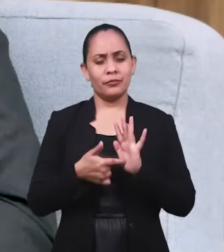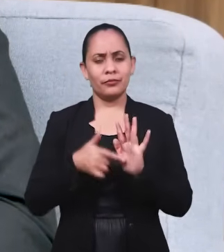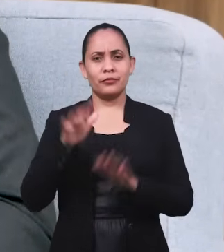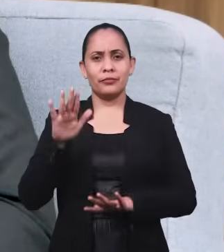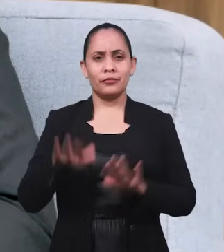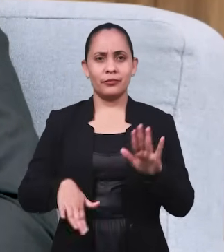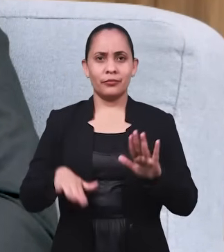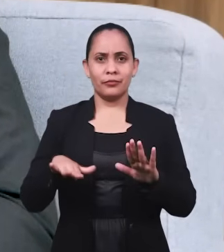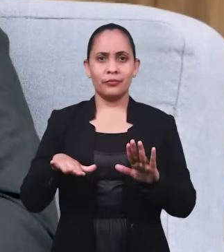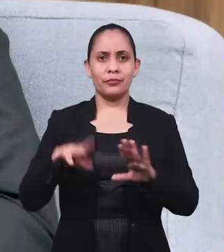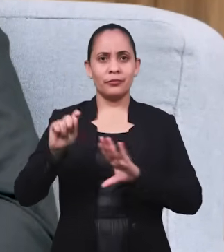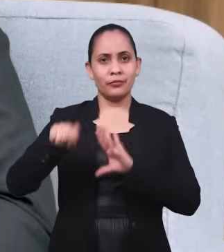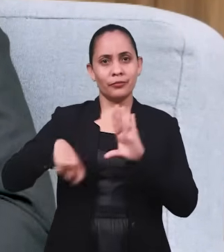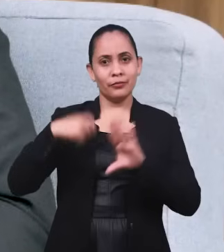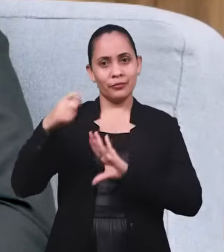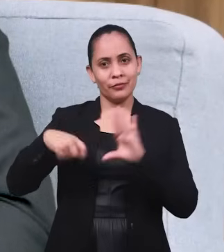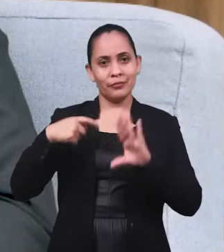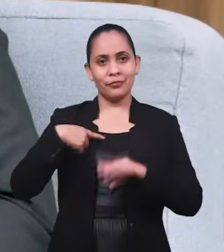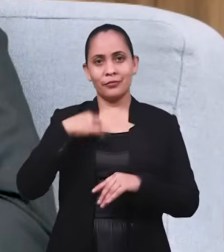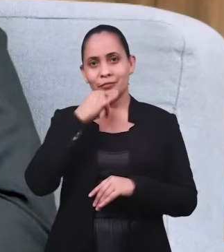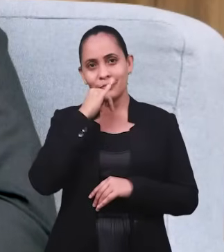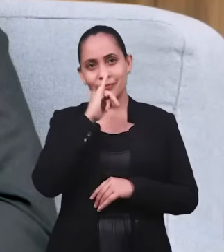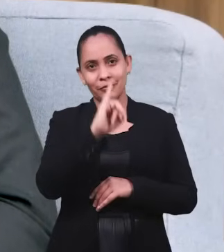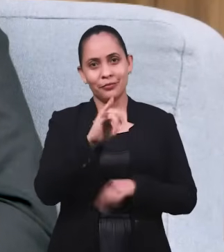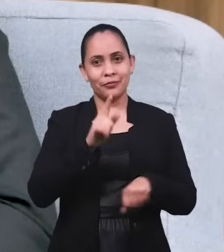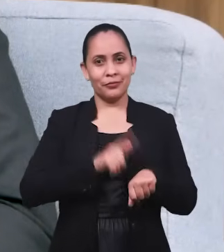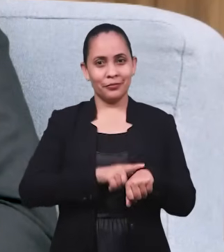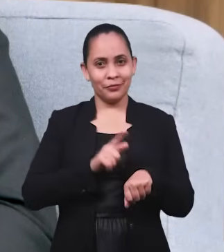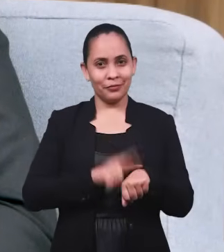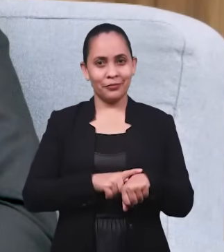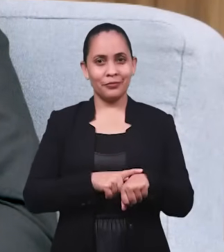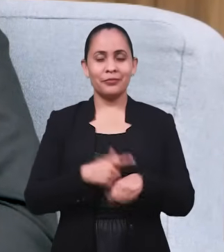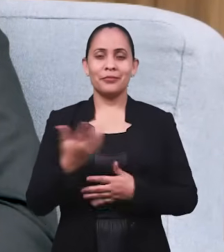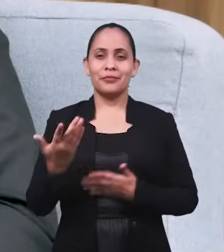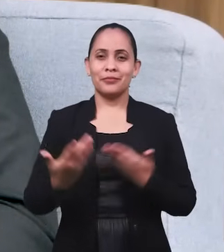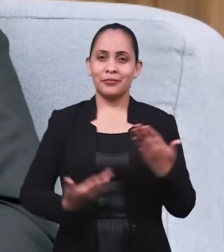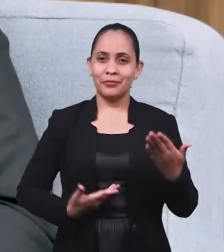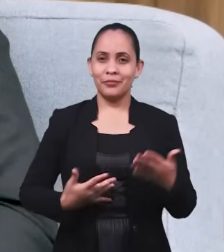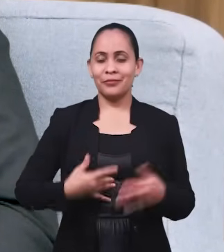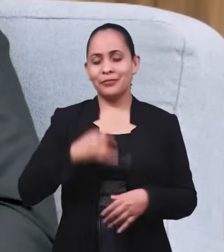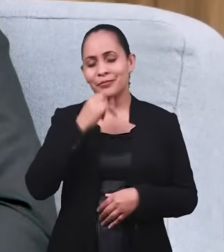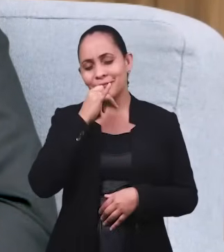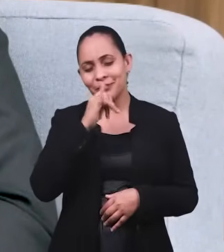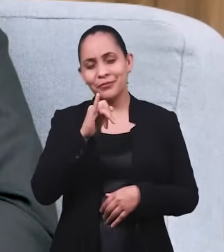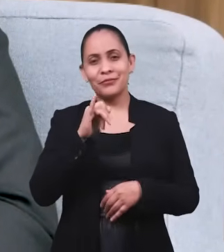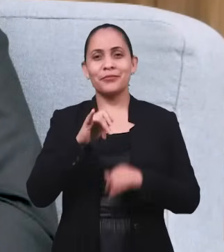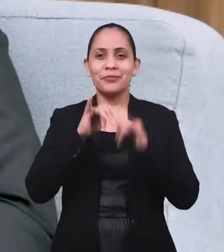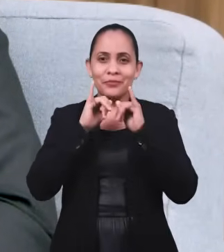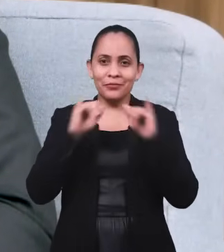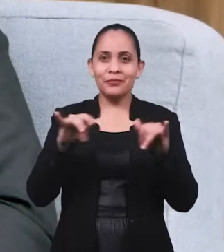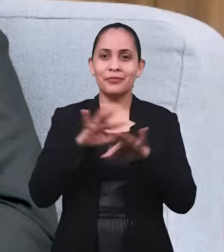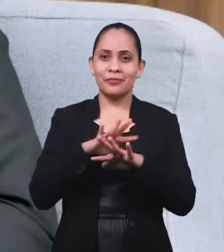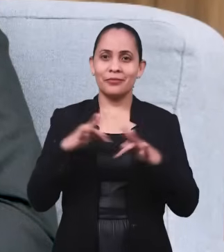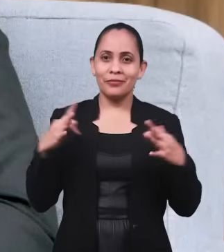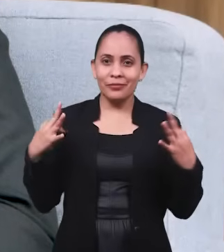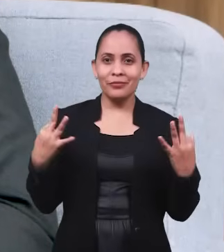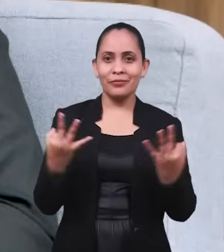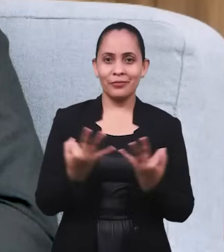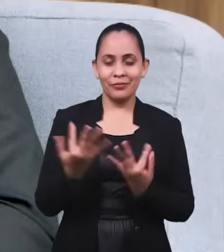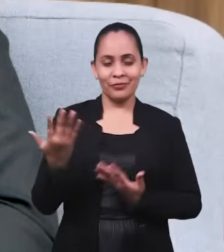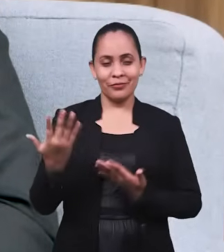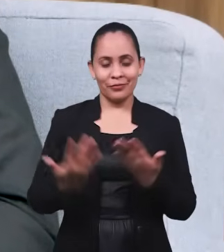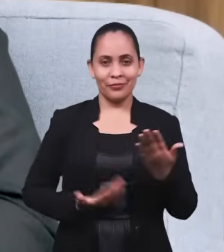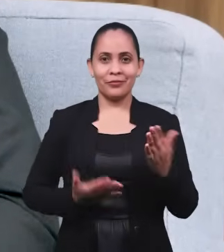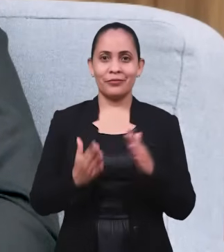alguns vídeos porque chegou a hora do recado. É o momento onde os nossos irmãos deixam aqui os seus recados, né? Para os seus familiares, para os irmãos